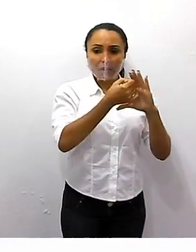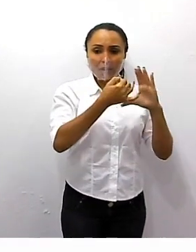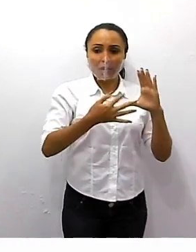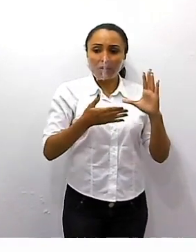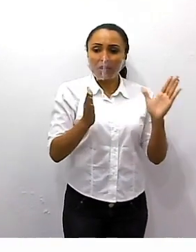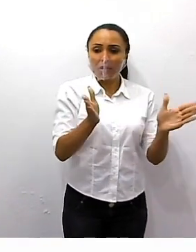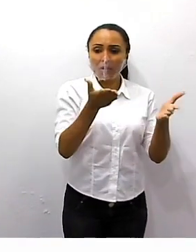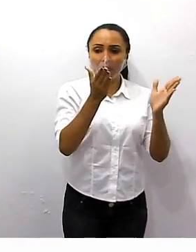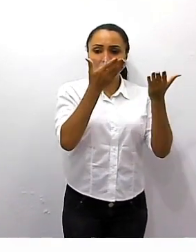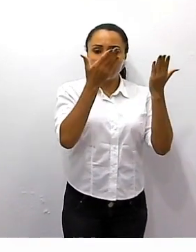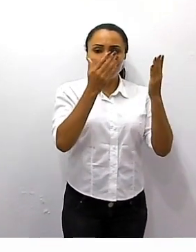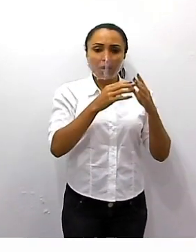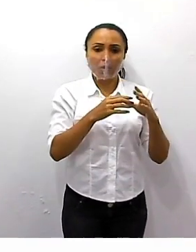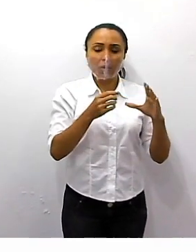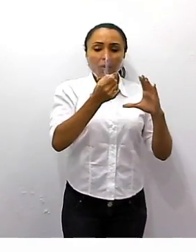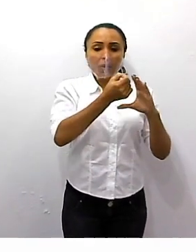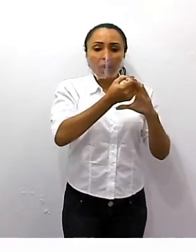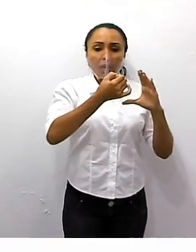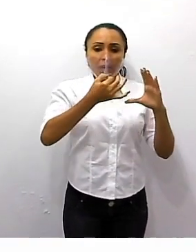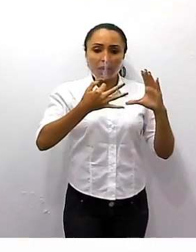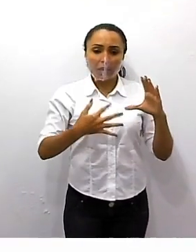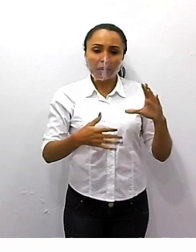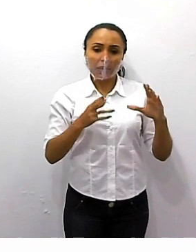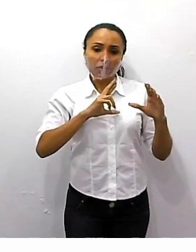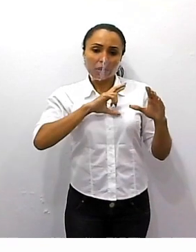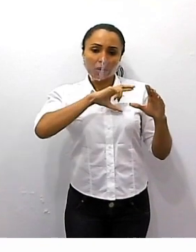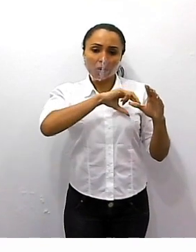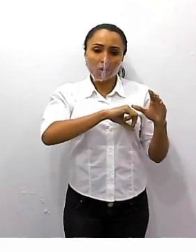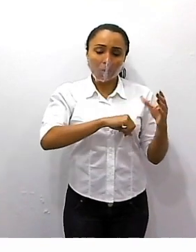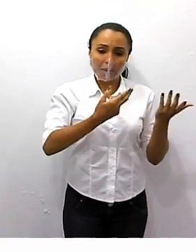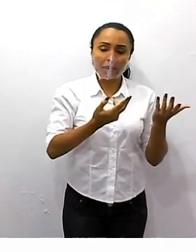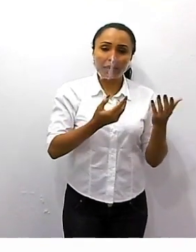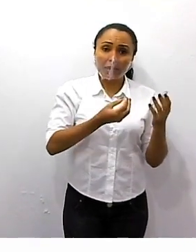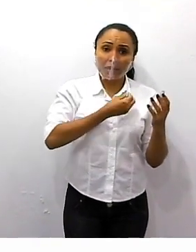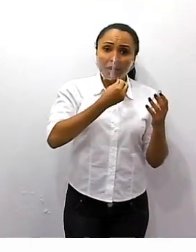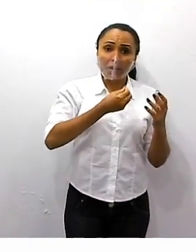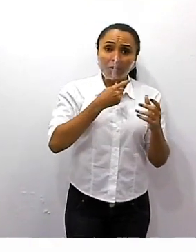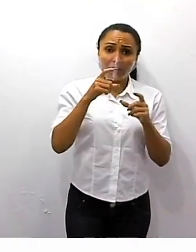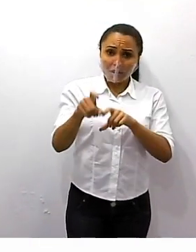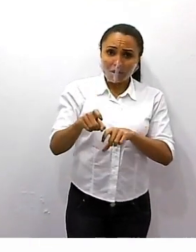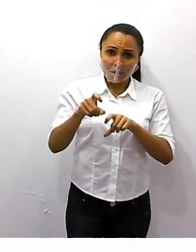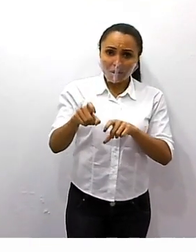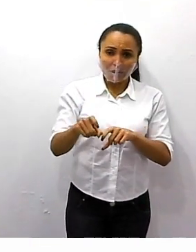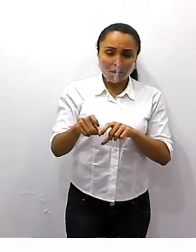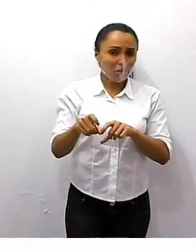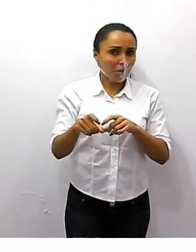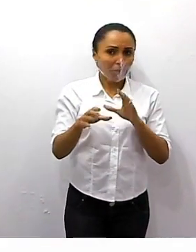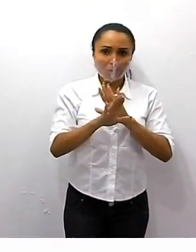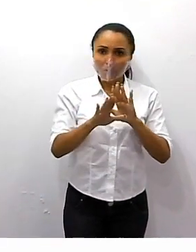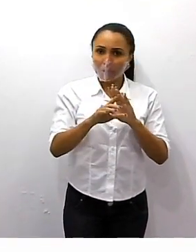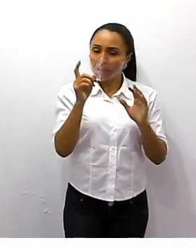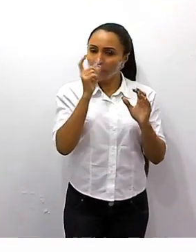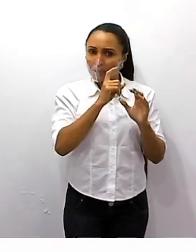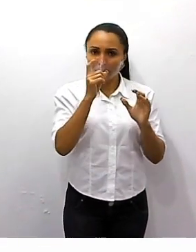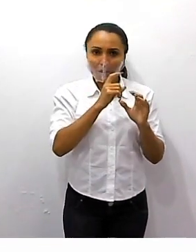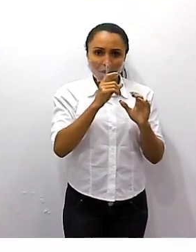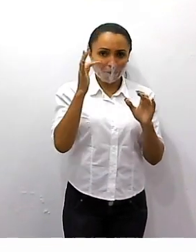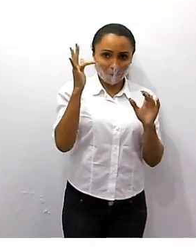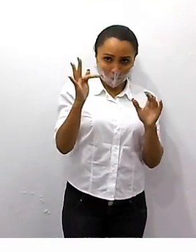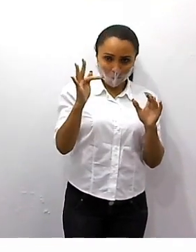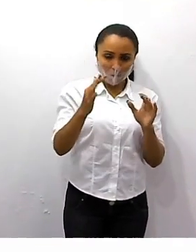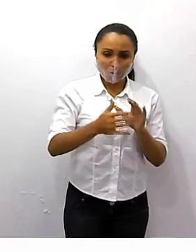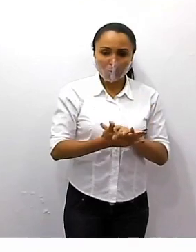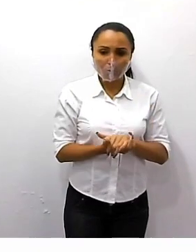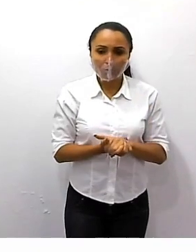exaltação, retratando os aspectos românticos da vida sertaneja. Falso! Essa ideia de